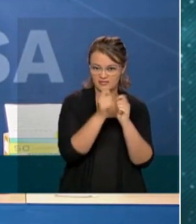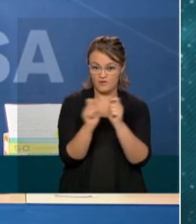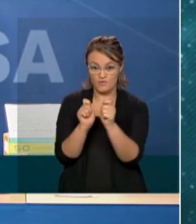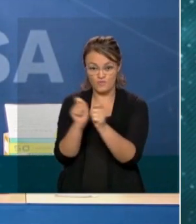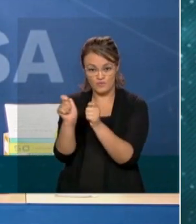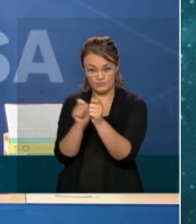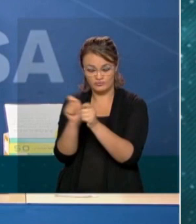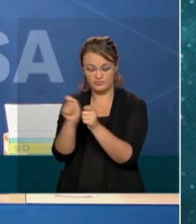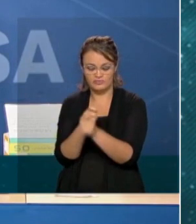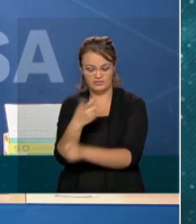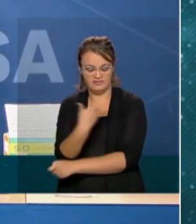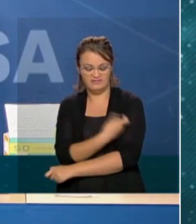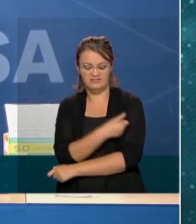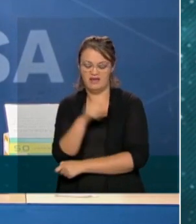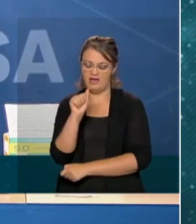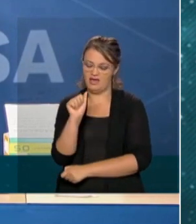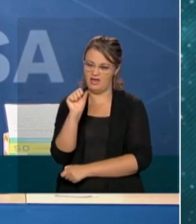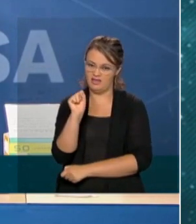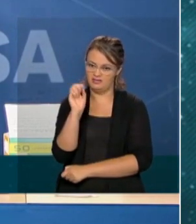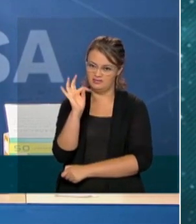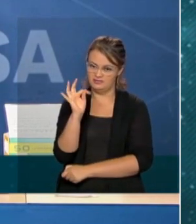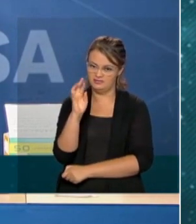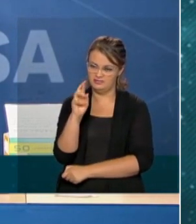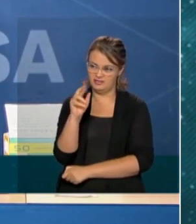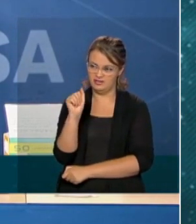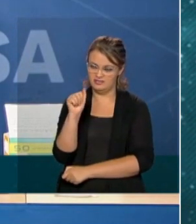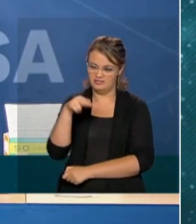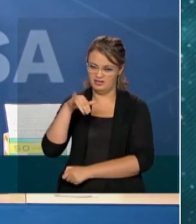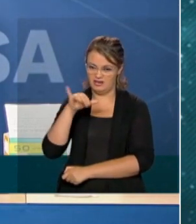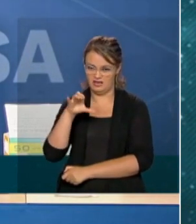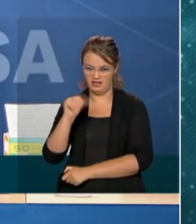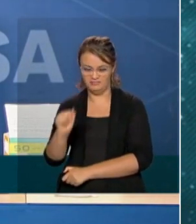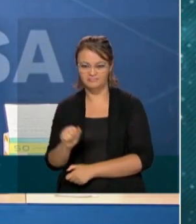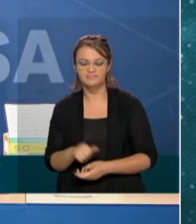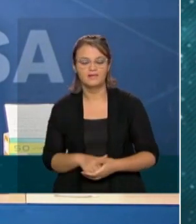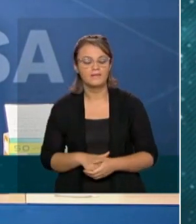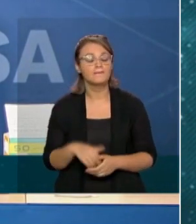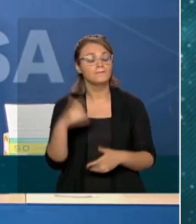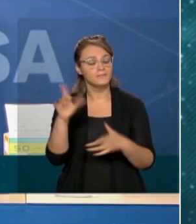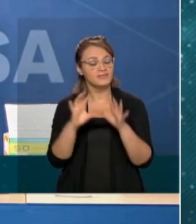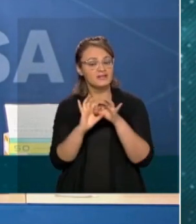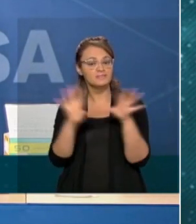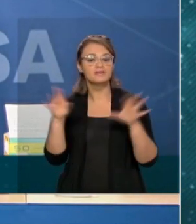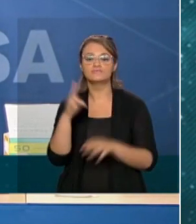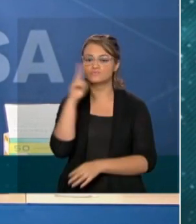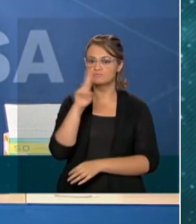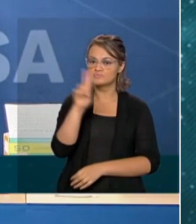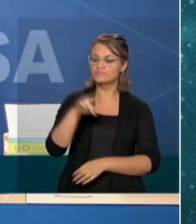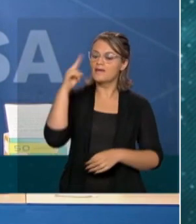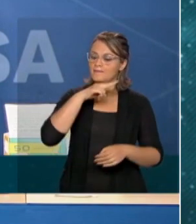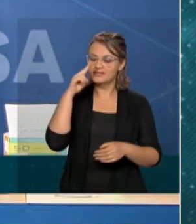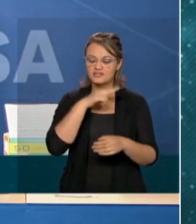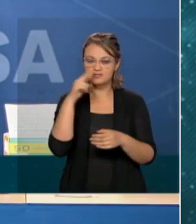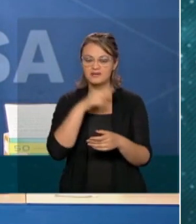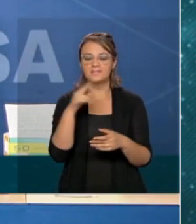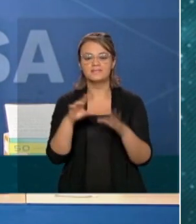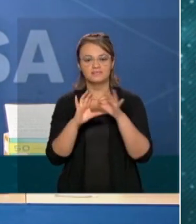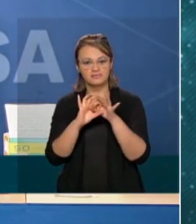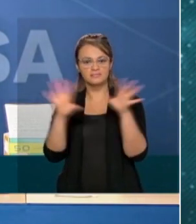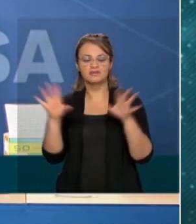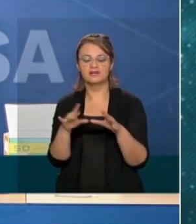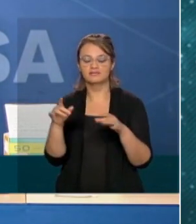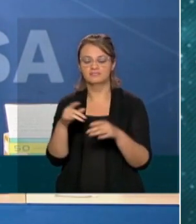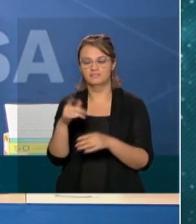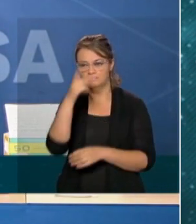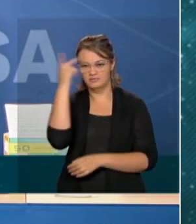sete de Fevereiro e aqui no estado aqui no Rio Grande do Sul essa prova ela só vai acontecer em três cidades Porto Alegre Bento